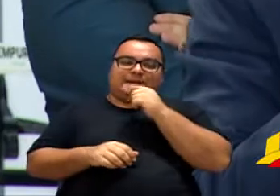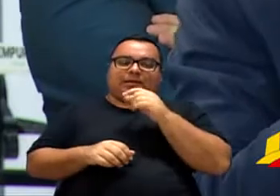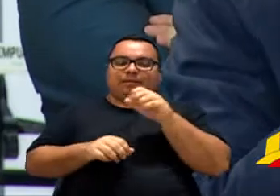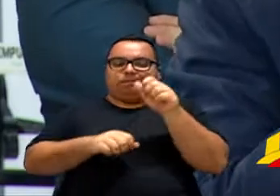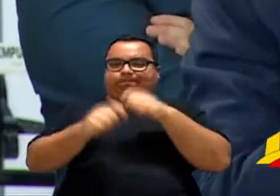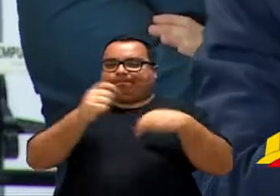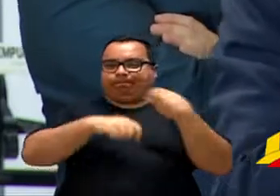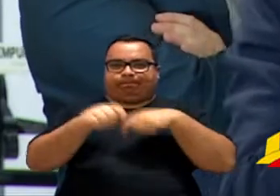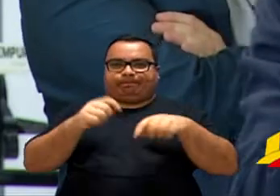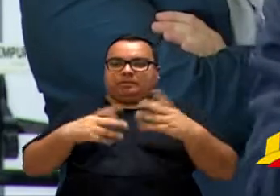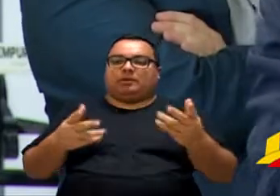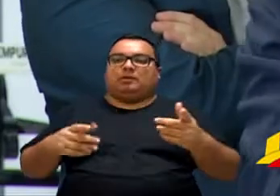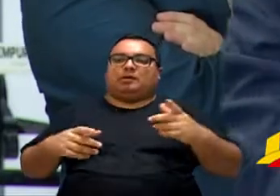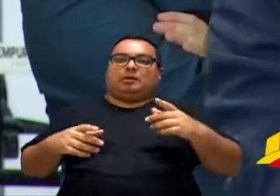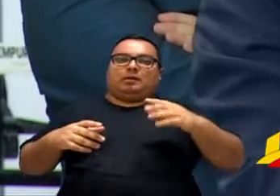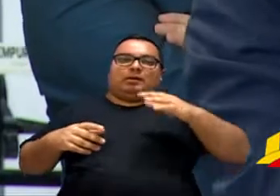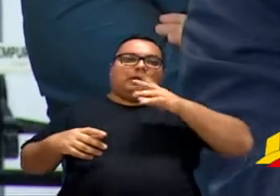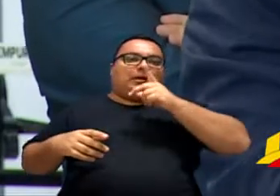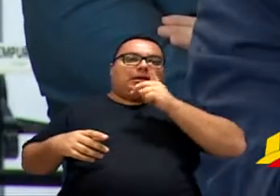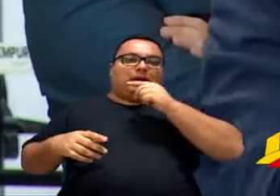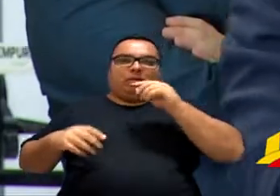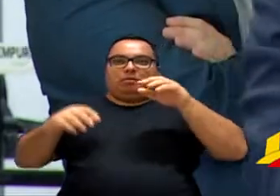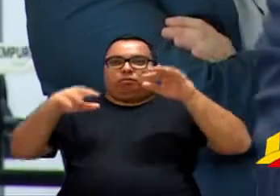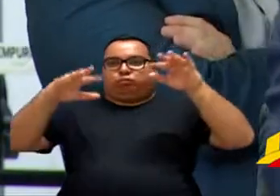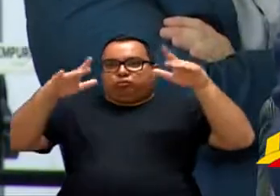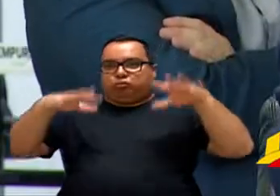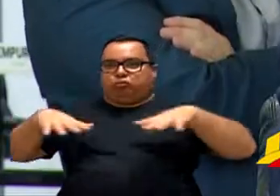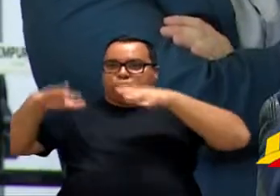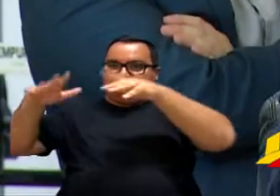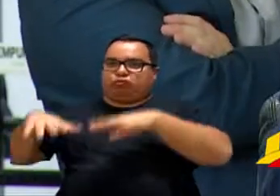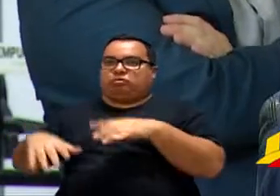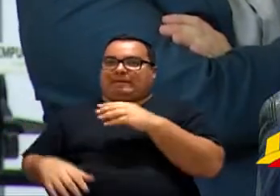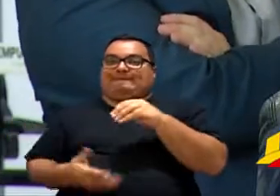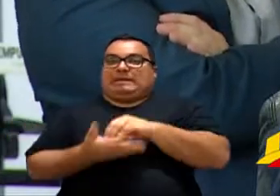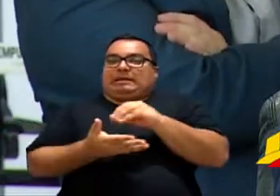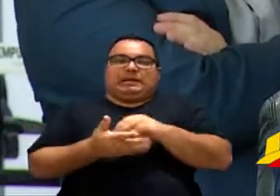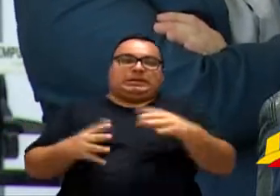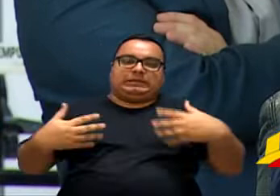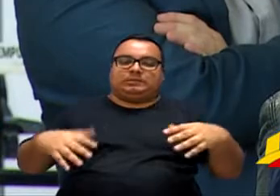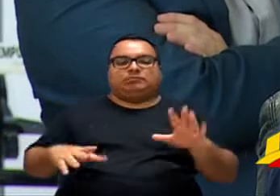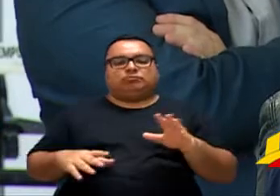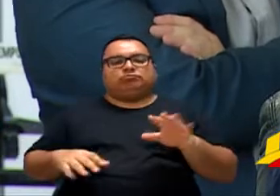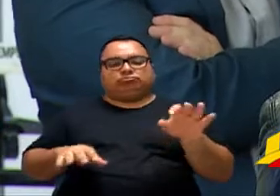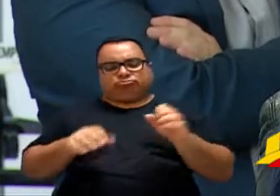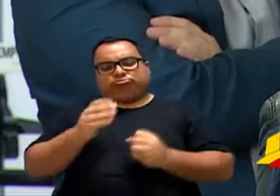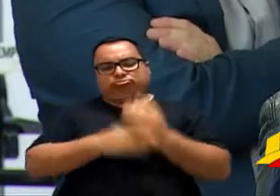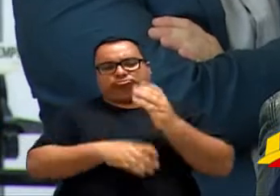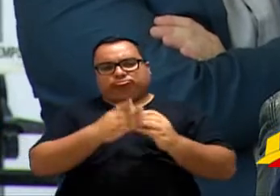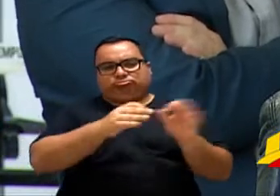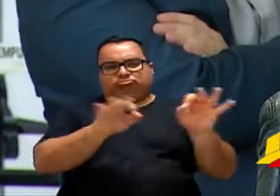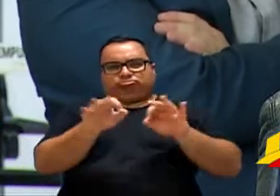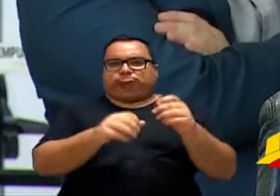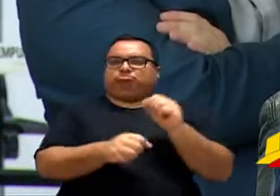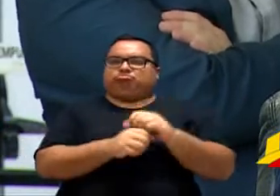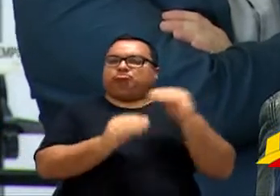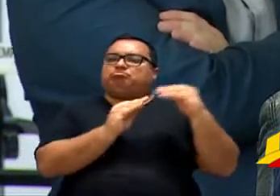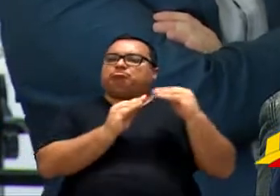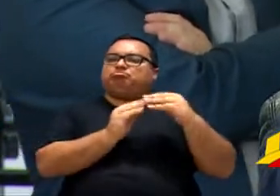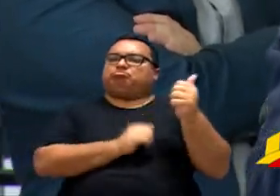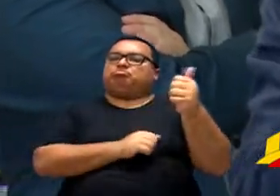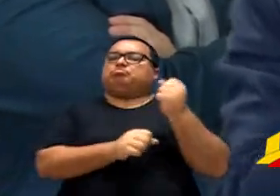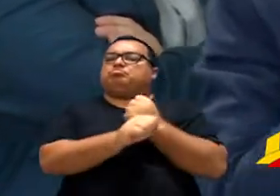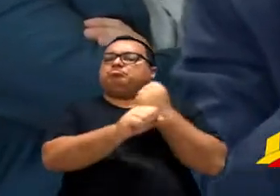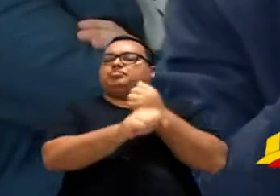não tenhamos problemas com falta de água na cidade Vereador Cristiano isso é importante né Eu concordo plenamente com isso agora Realmente nós temos que